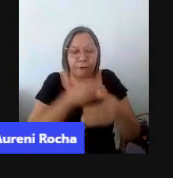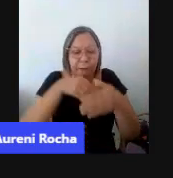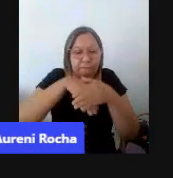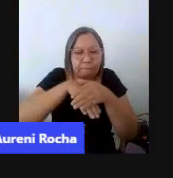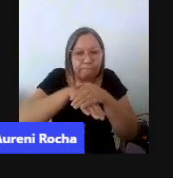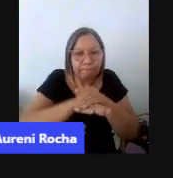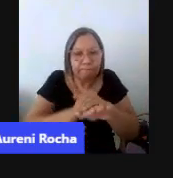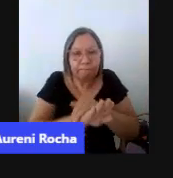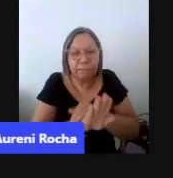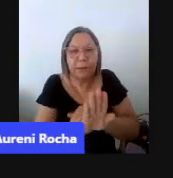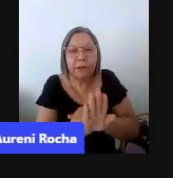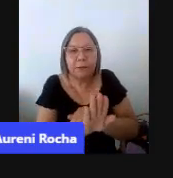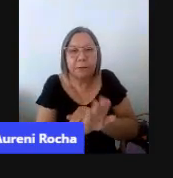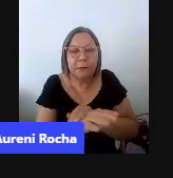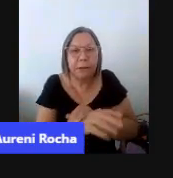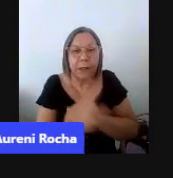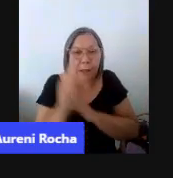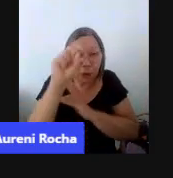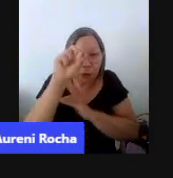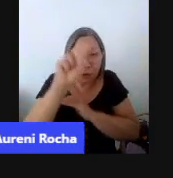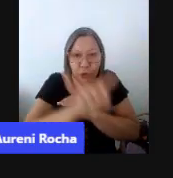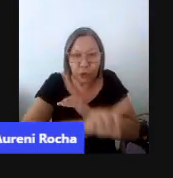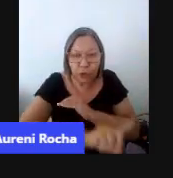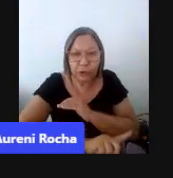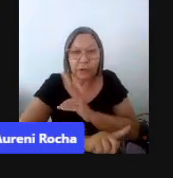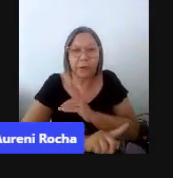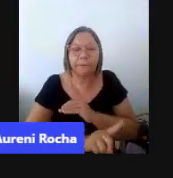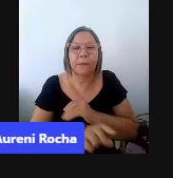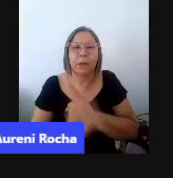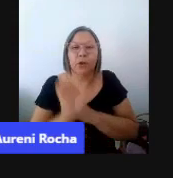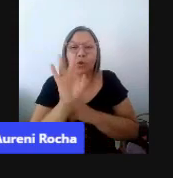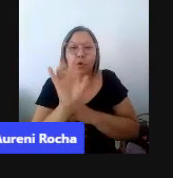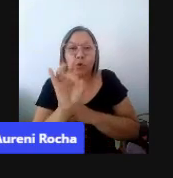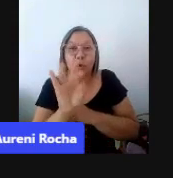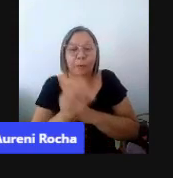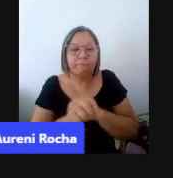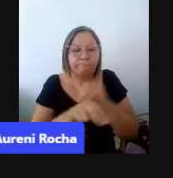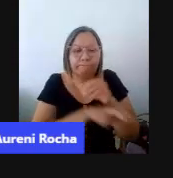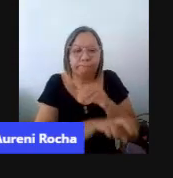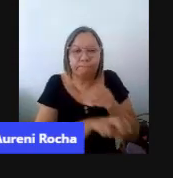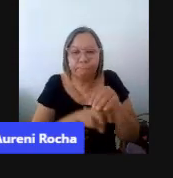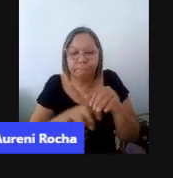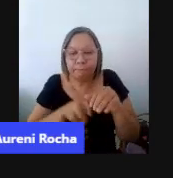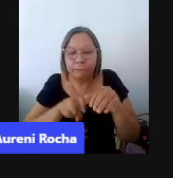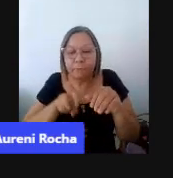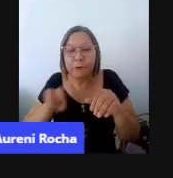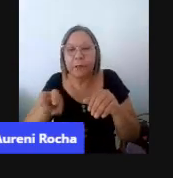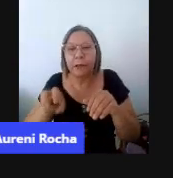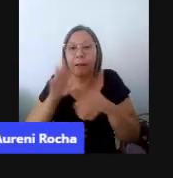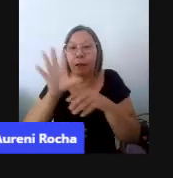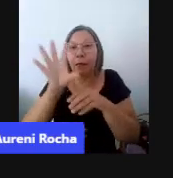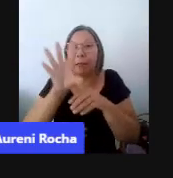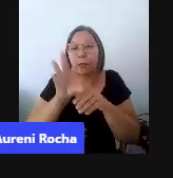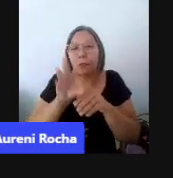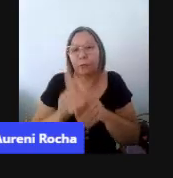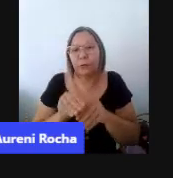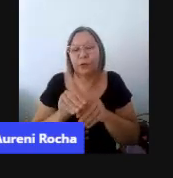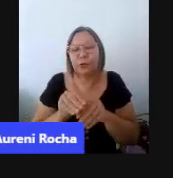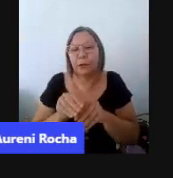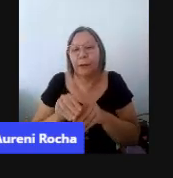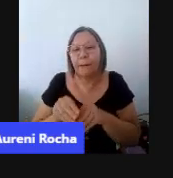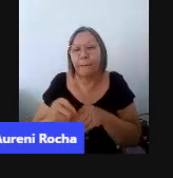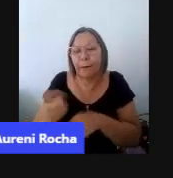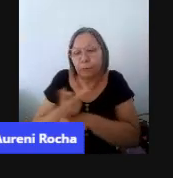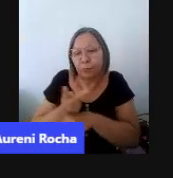só à noite, por uns 5 horas, para se alimentar de formigas e cupins. Então, praticamente, esse animal